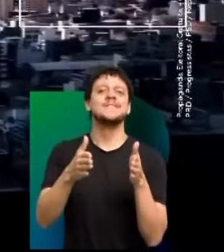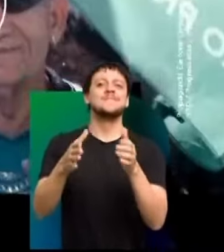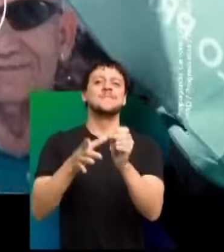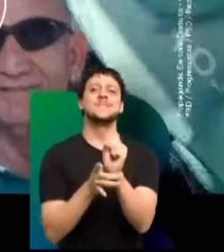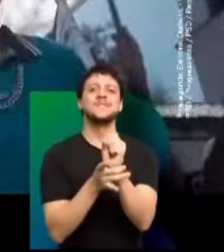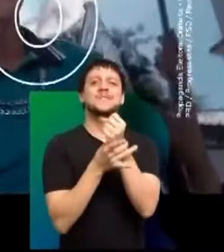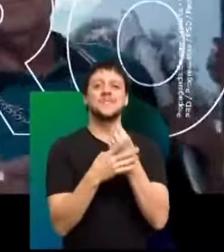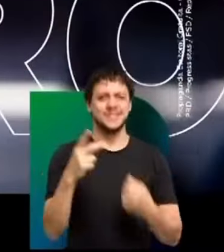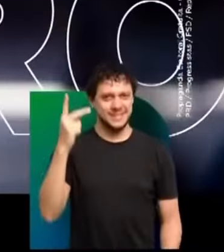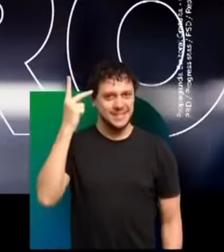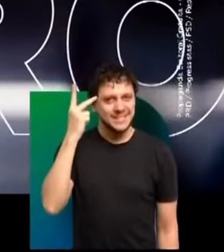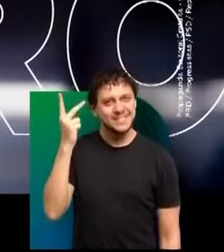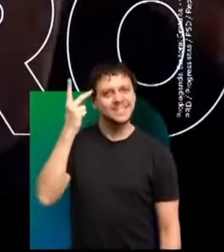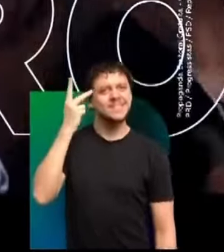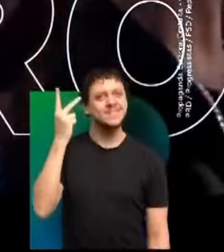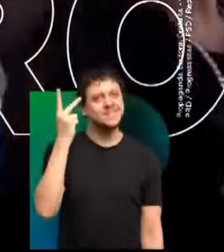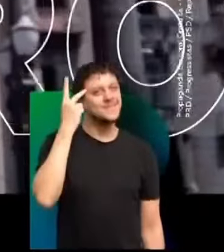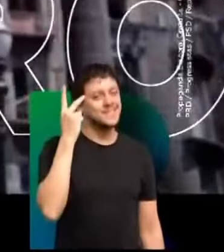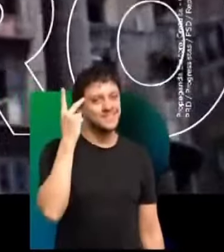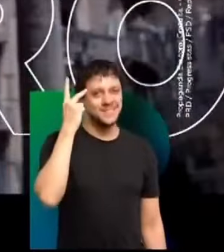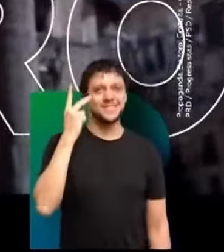dignidade, sou caminho.